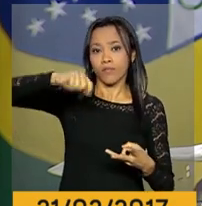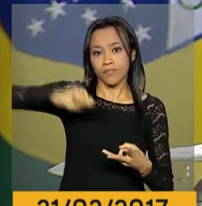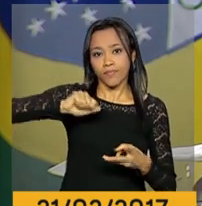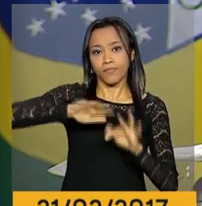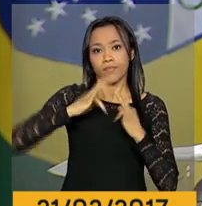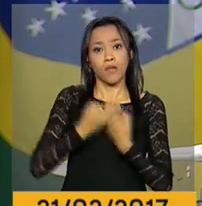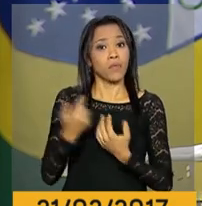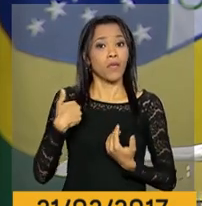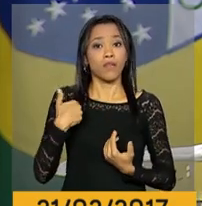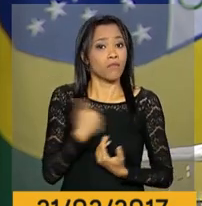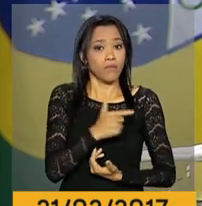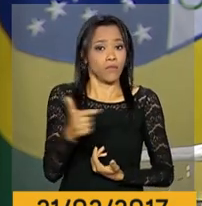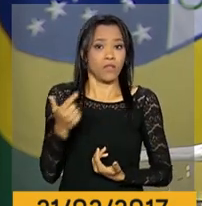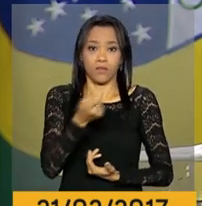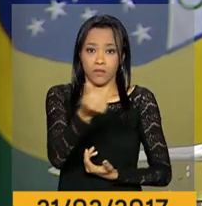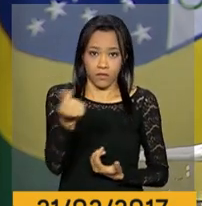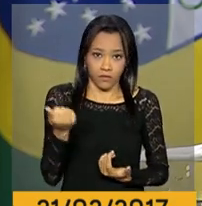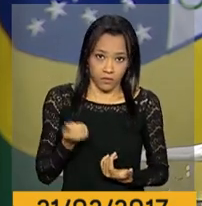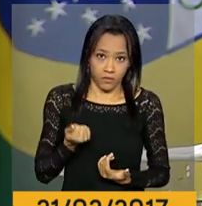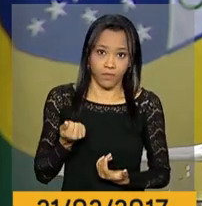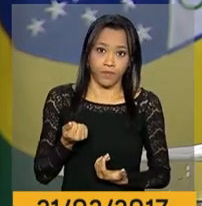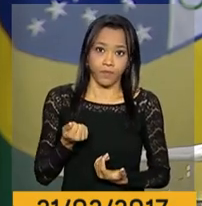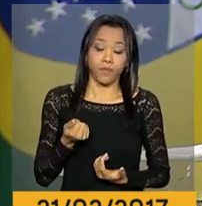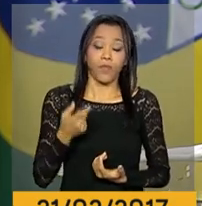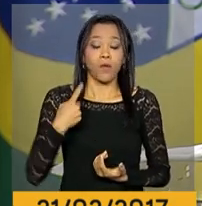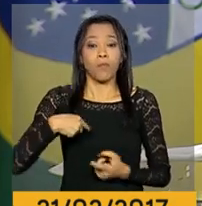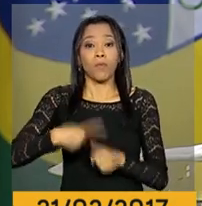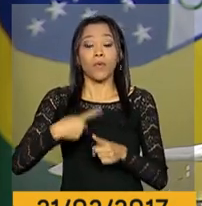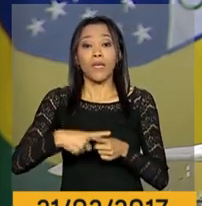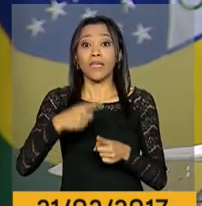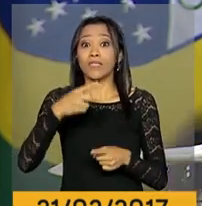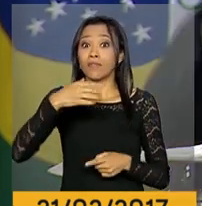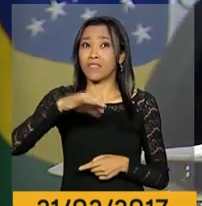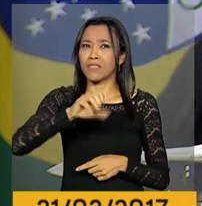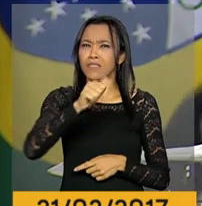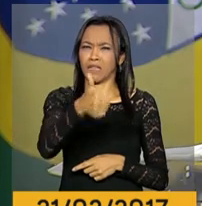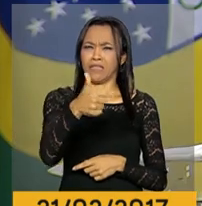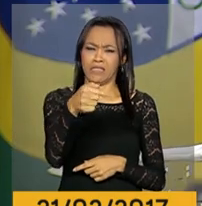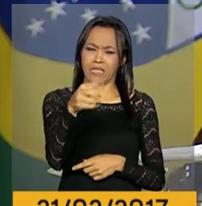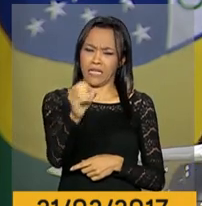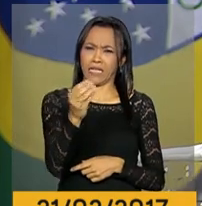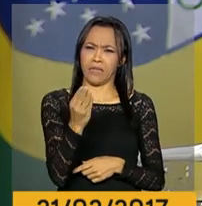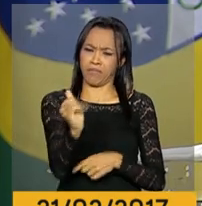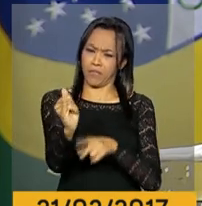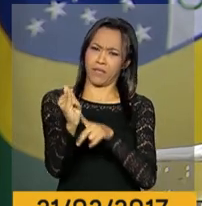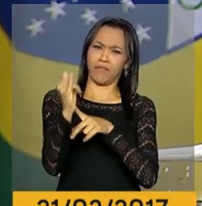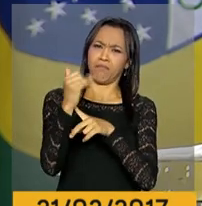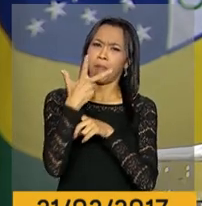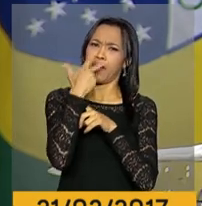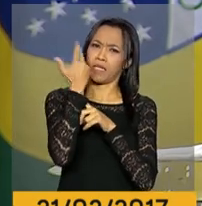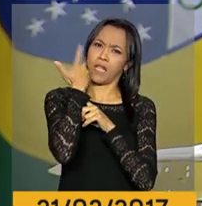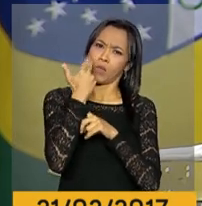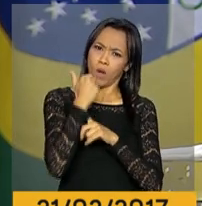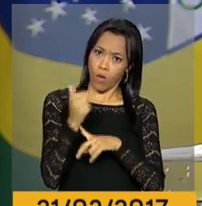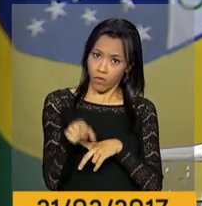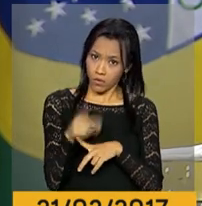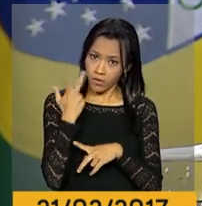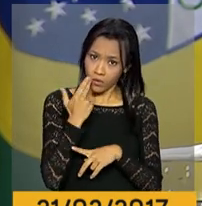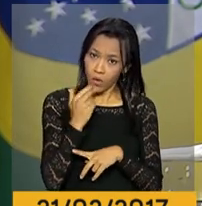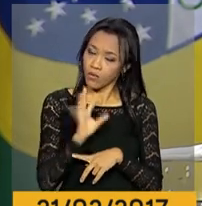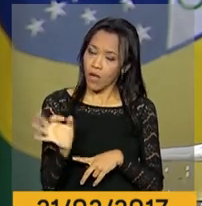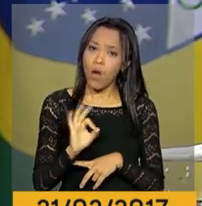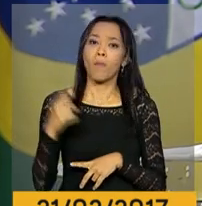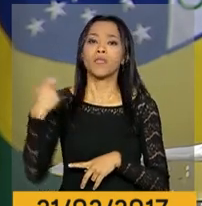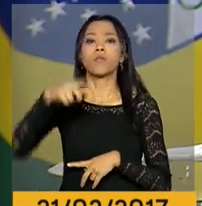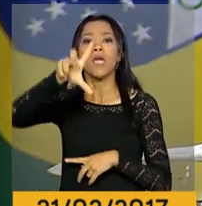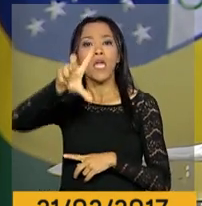nós nos acostumamos muito né Essa coisa dos bilhões são 170 bilhões parece uma coisa natural não é natural nós temos que